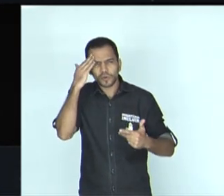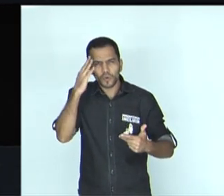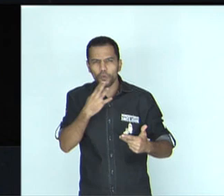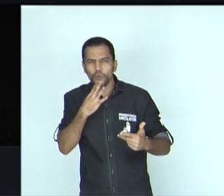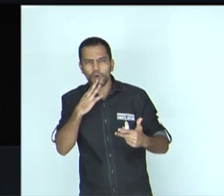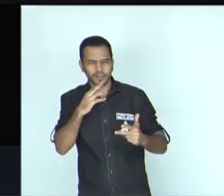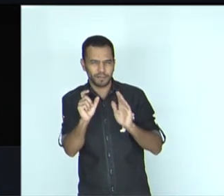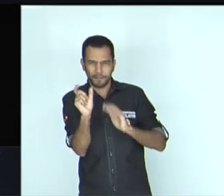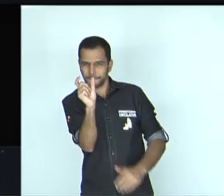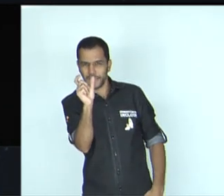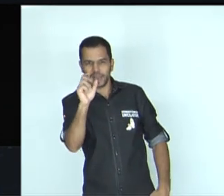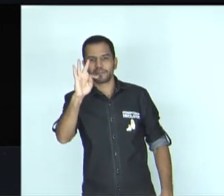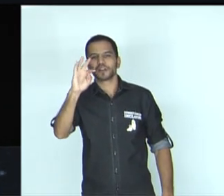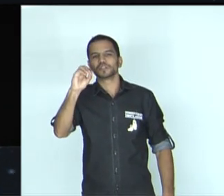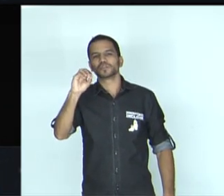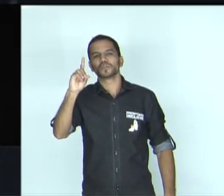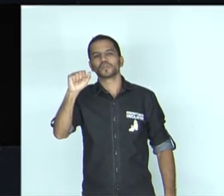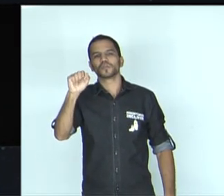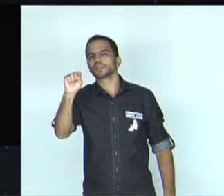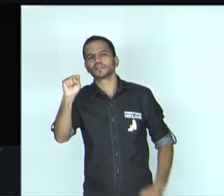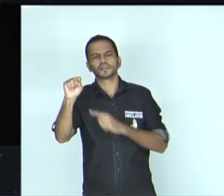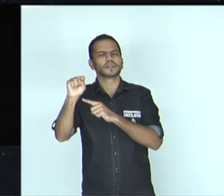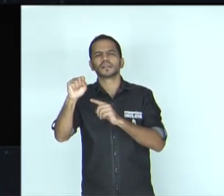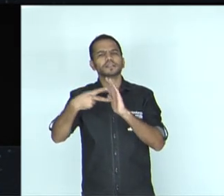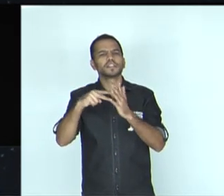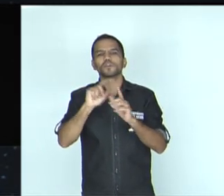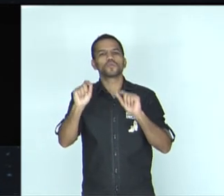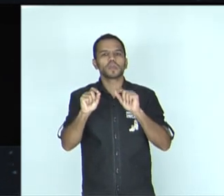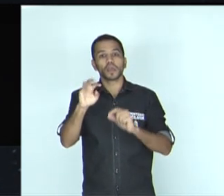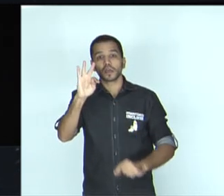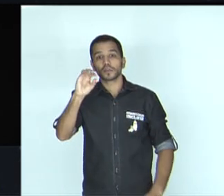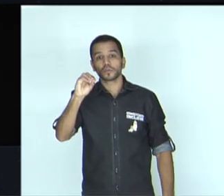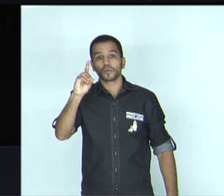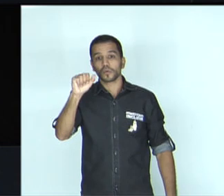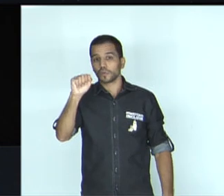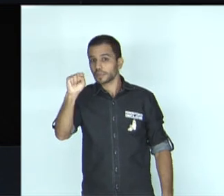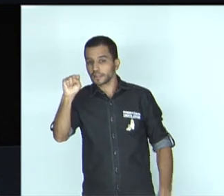é profundo o que eu vou dizer. Todas significa todas.